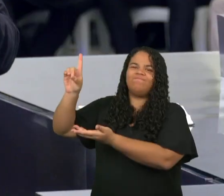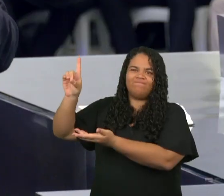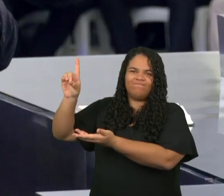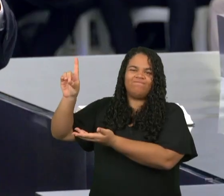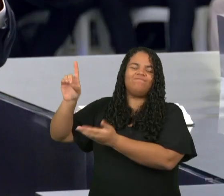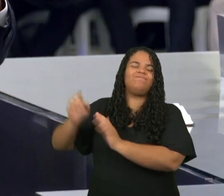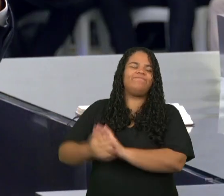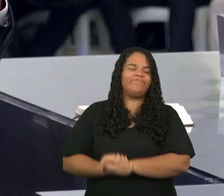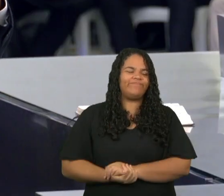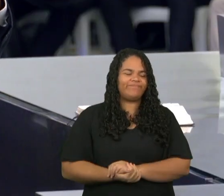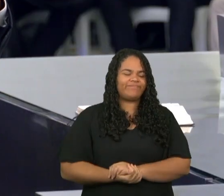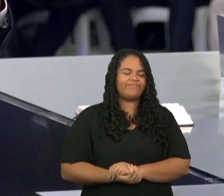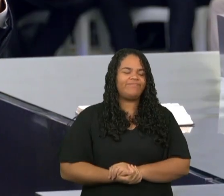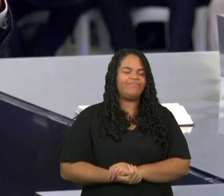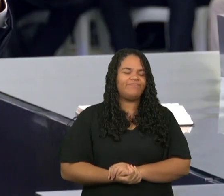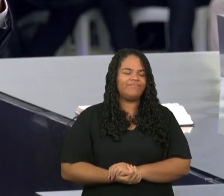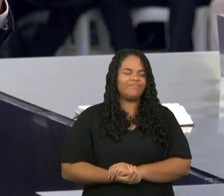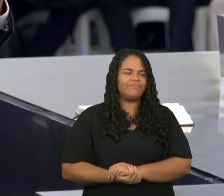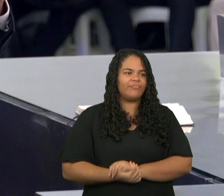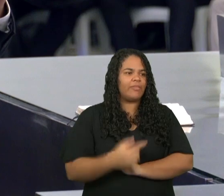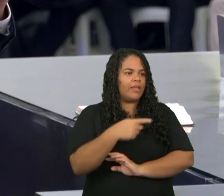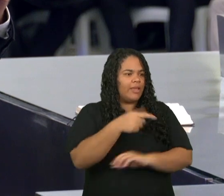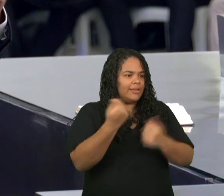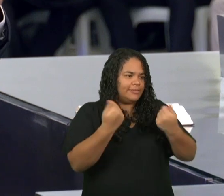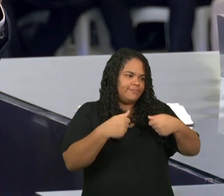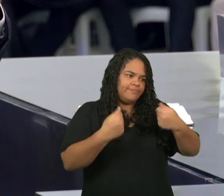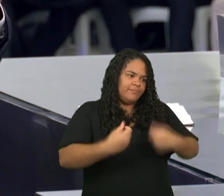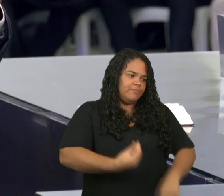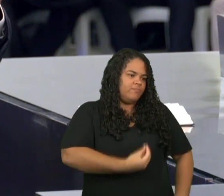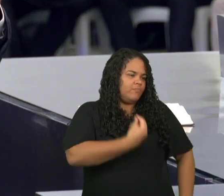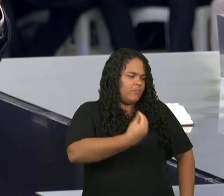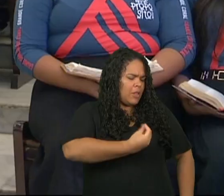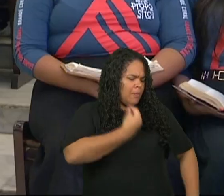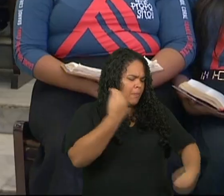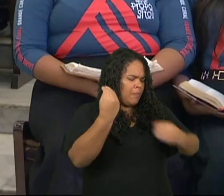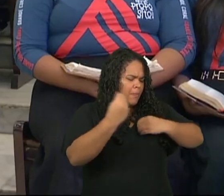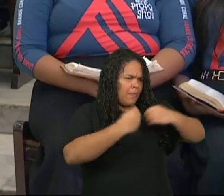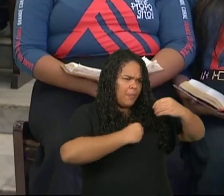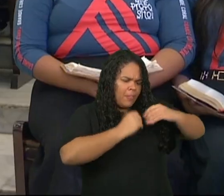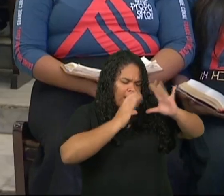Que você viva em santidade.